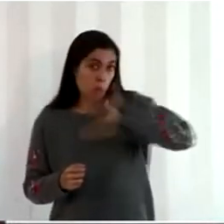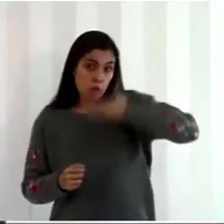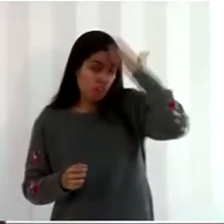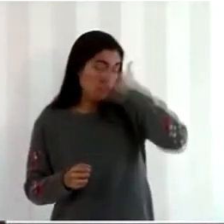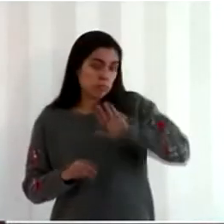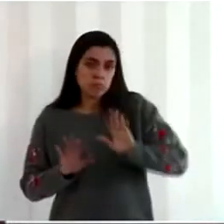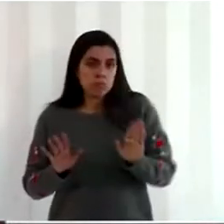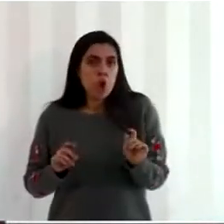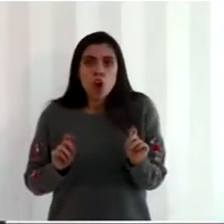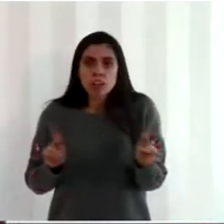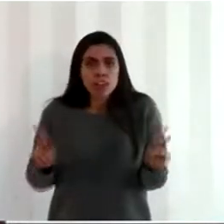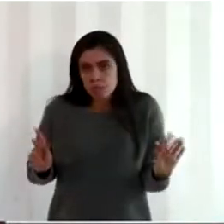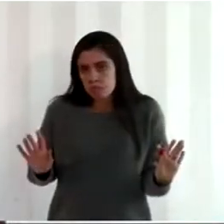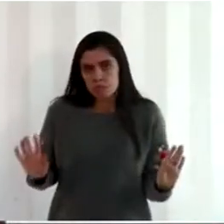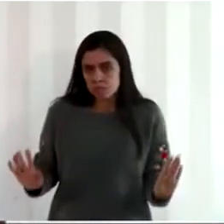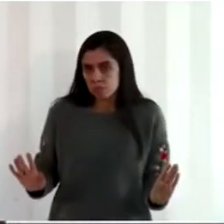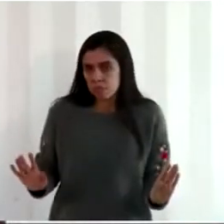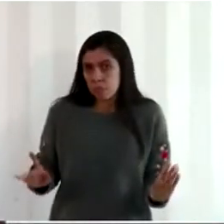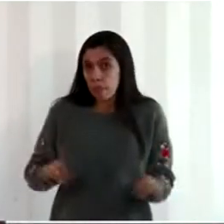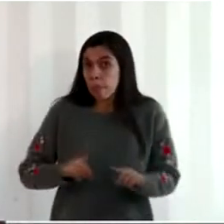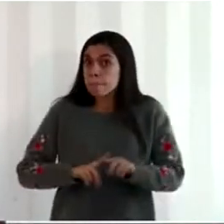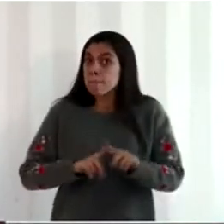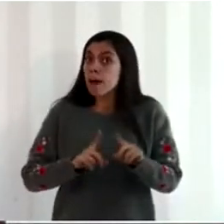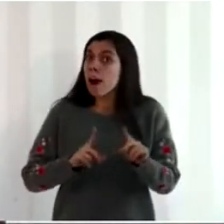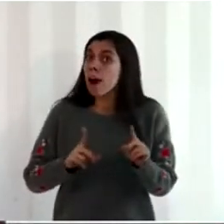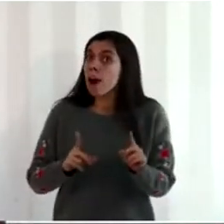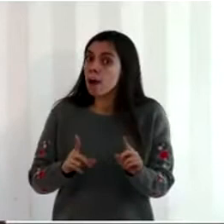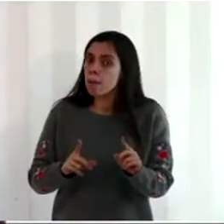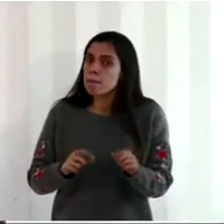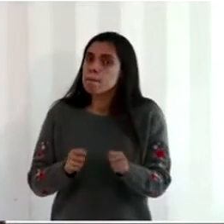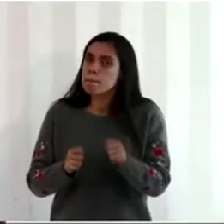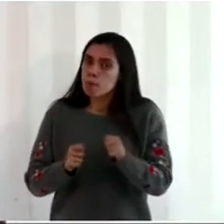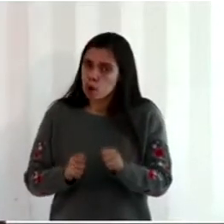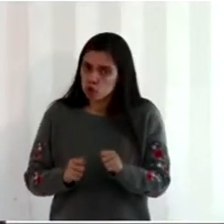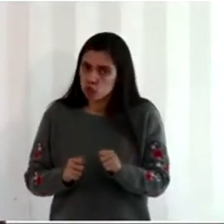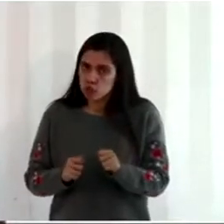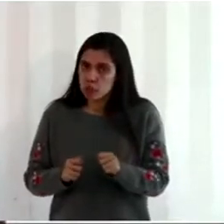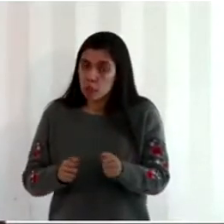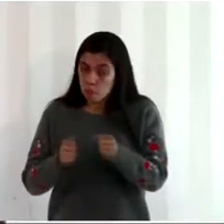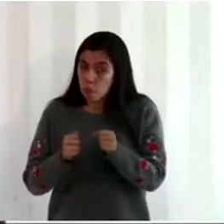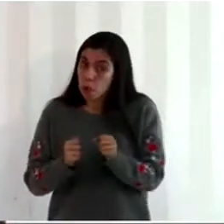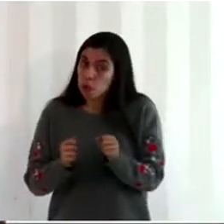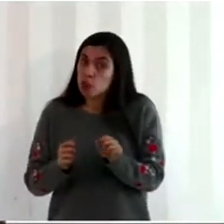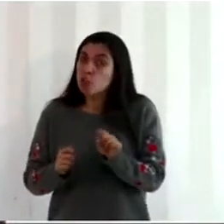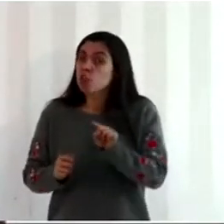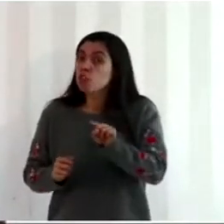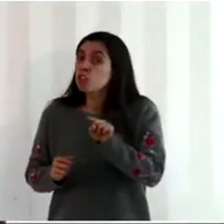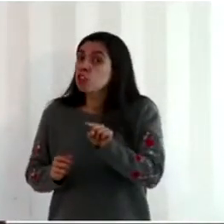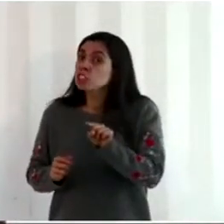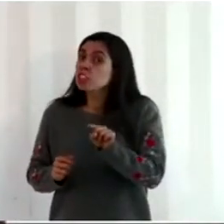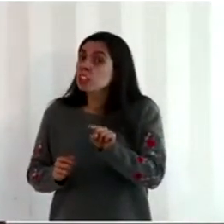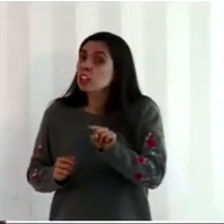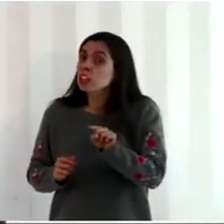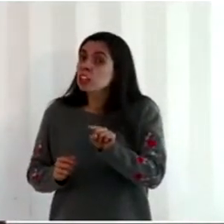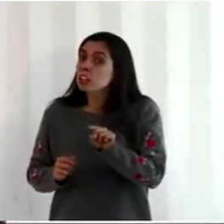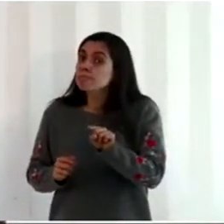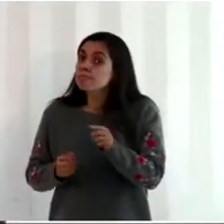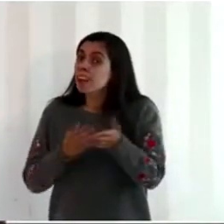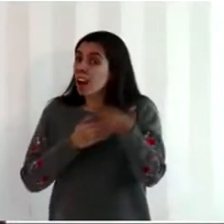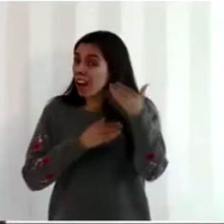Porque Deus pode estar pesando a mão na sua vida, por você não estar vivendo uma vida de santidade na sua